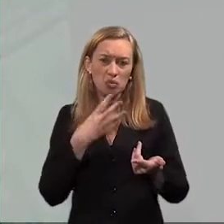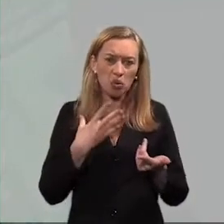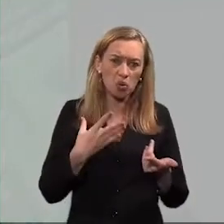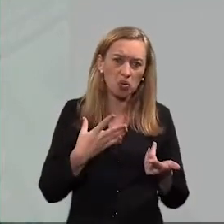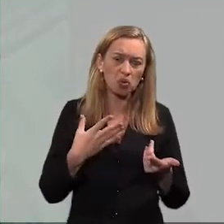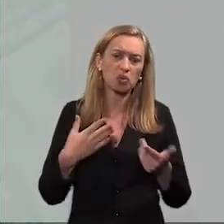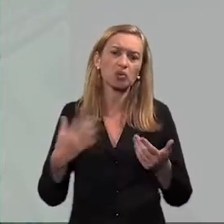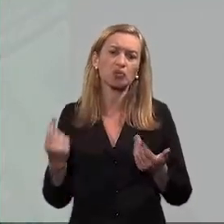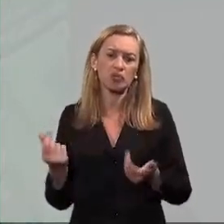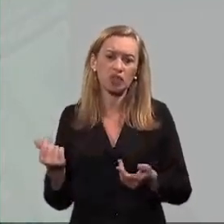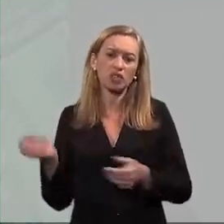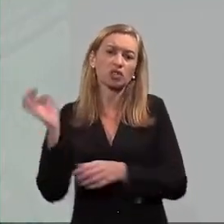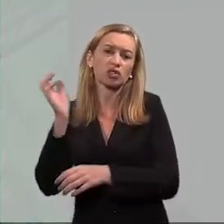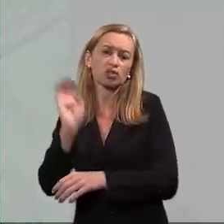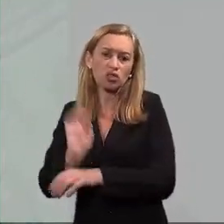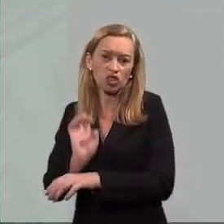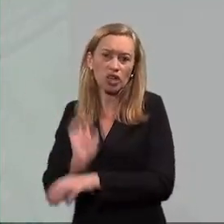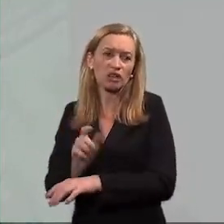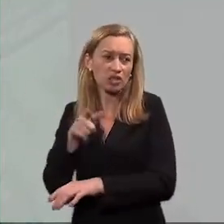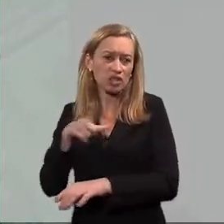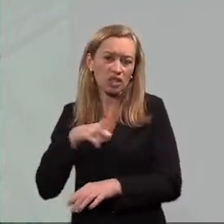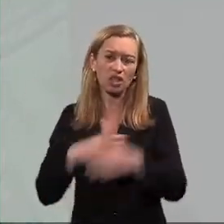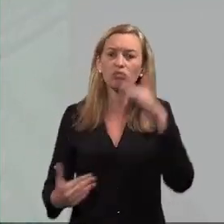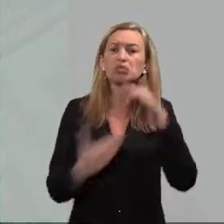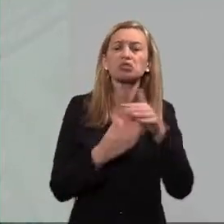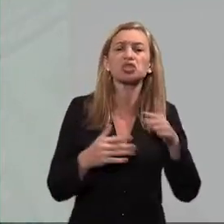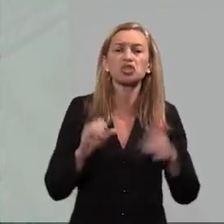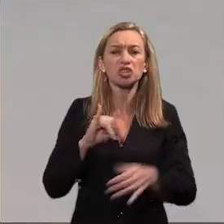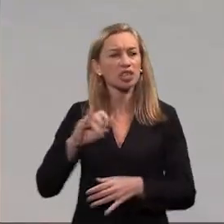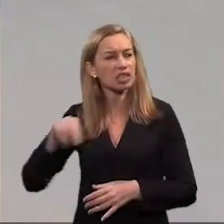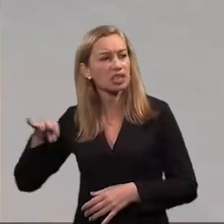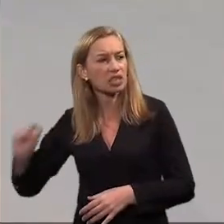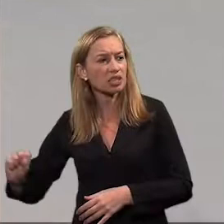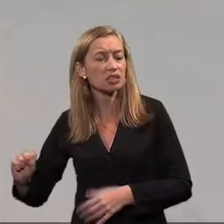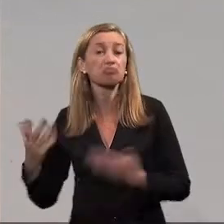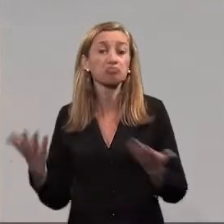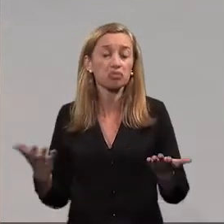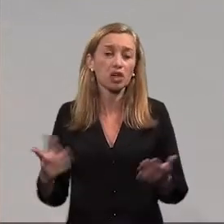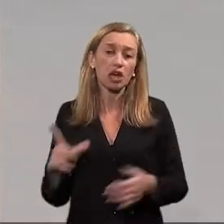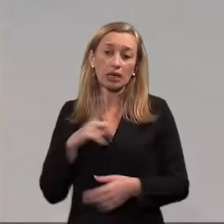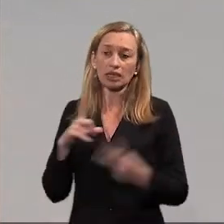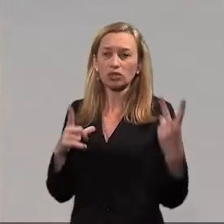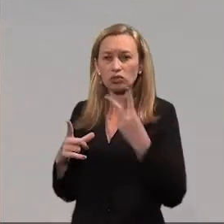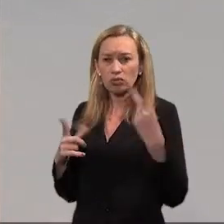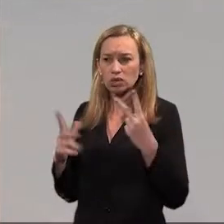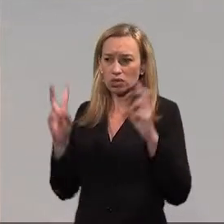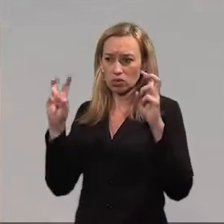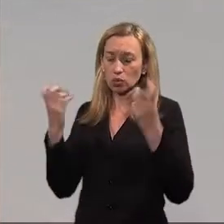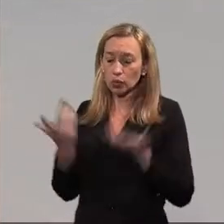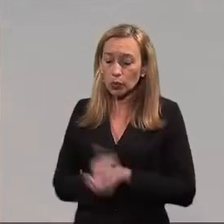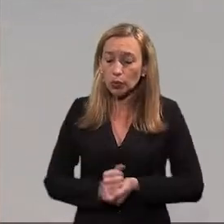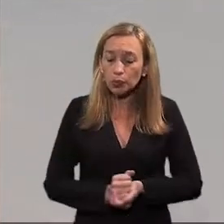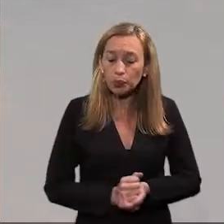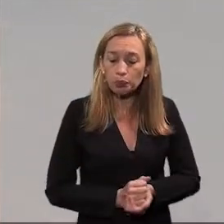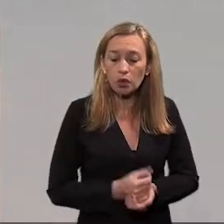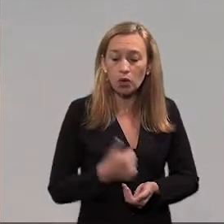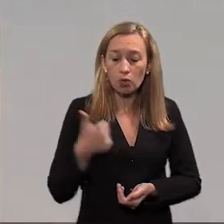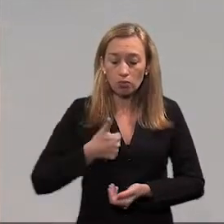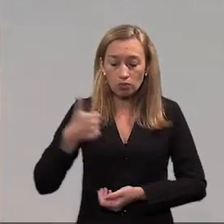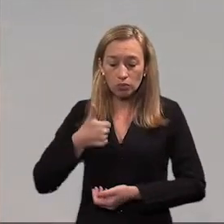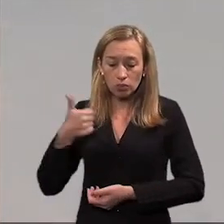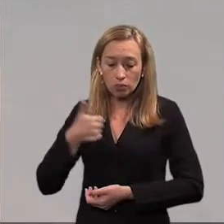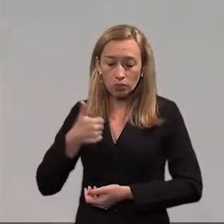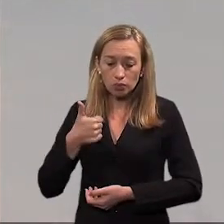vista das finanças do Estado, você ter esse limite do INSS? Olha, eu acho que tem duas questões, né?